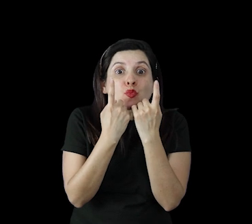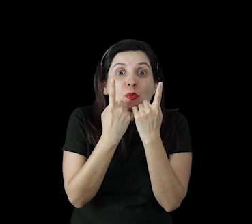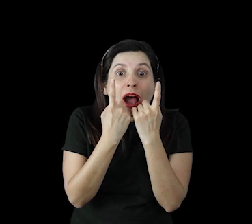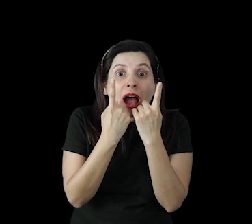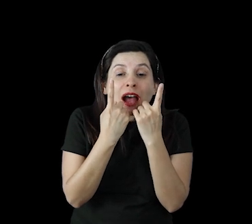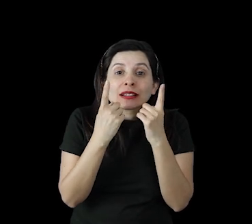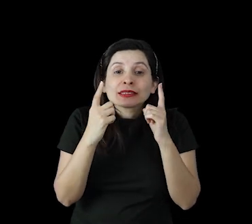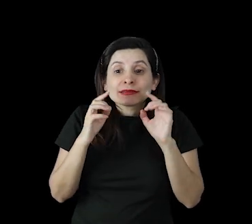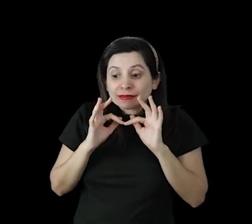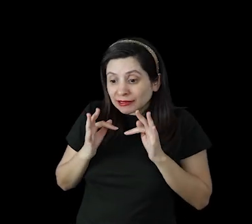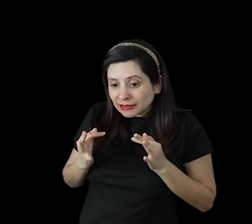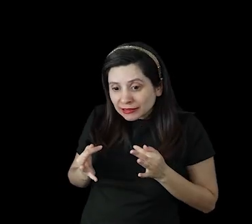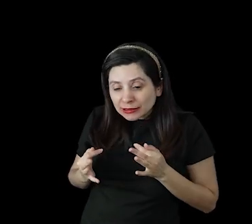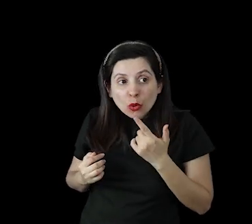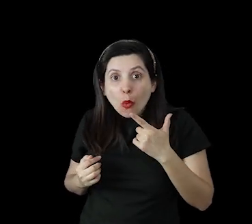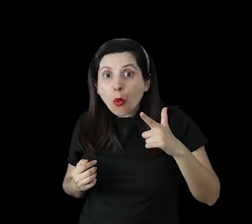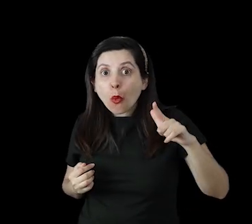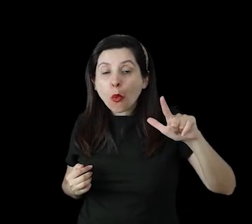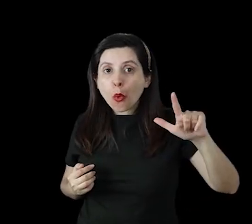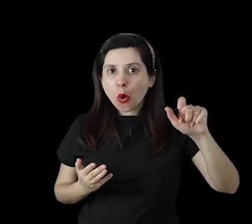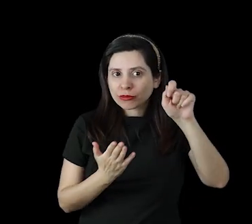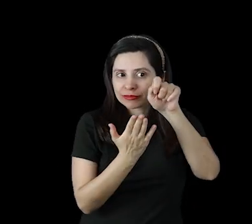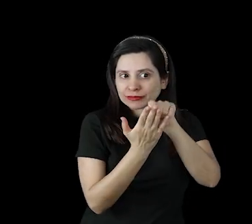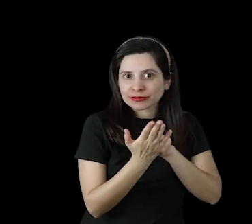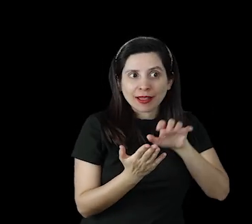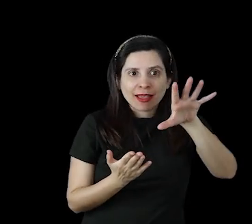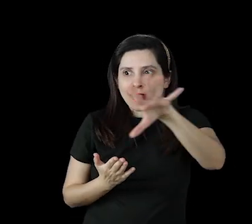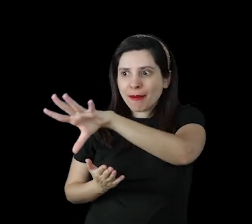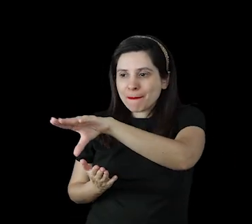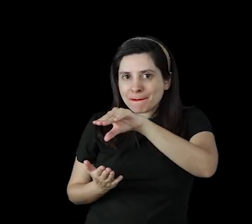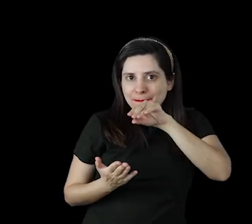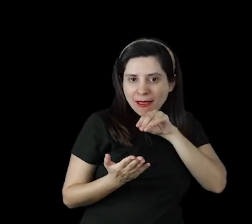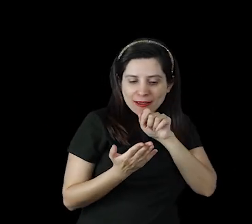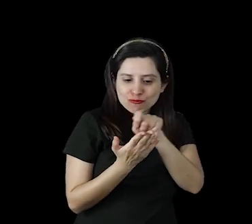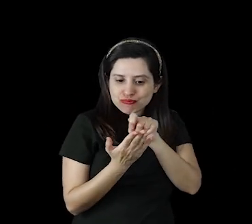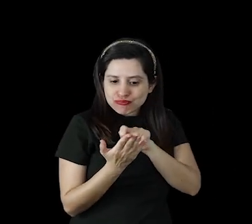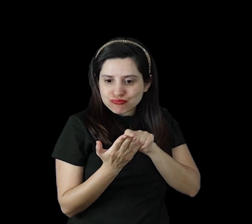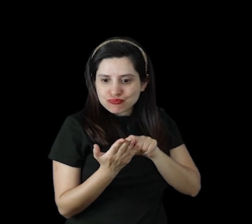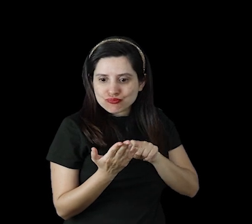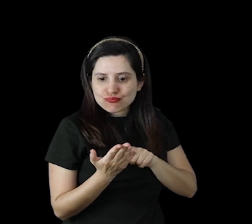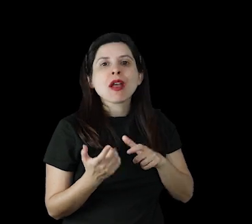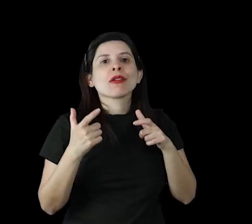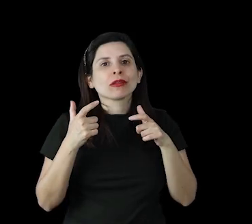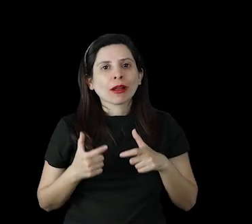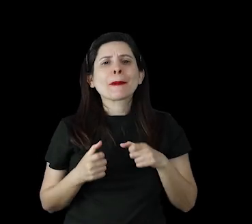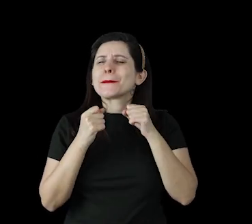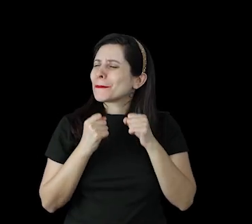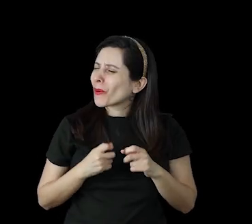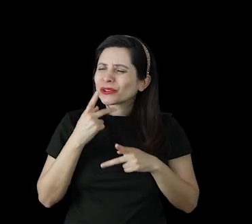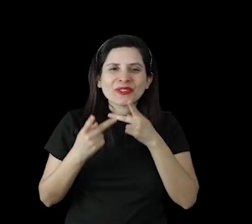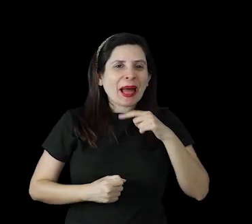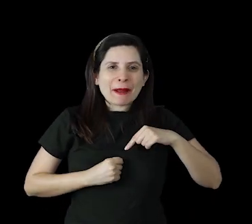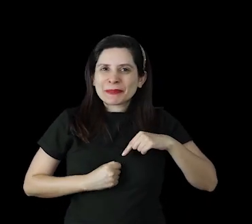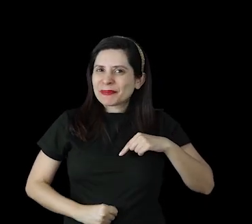outro roteirista pega e vislumbra uma outra situação, né. E eu falo que é o lugar que a gente pode falar mais merda